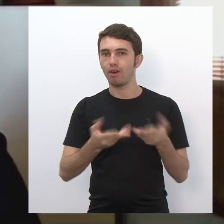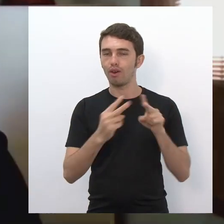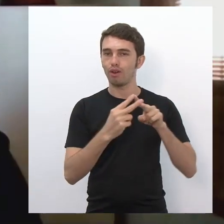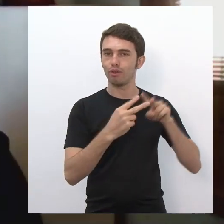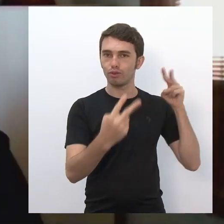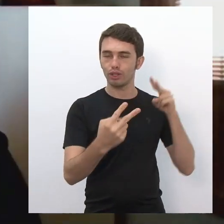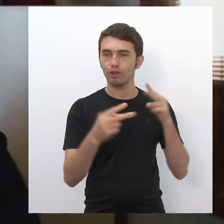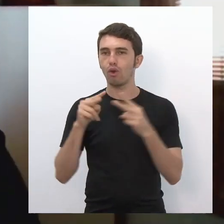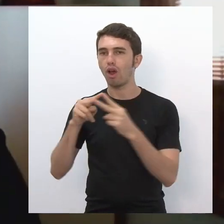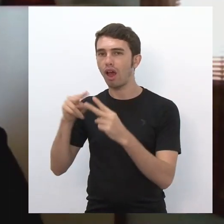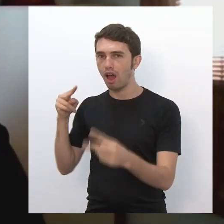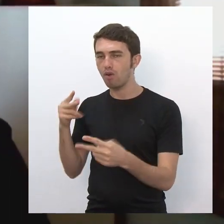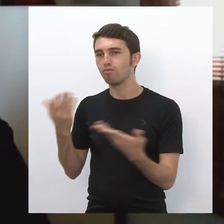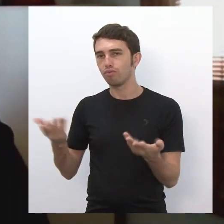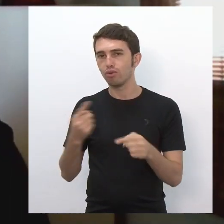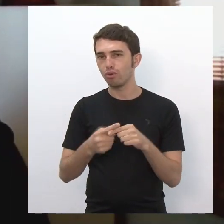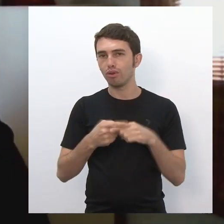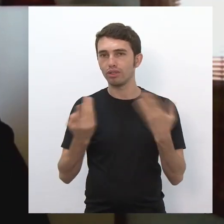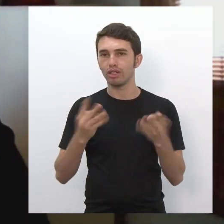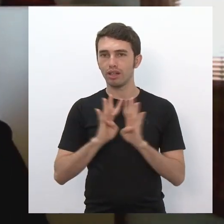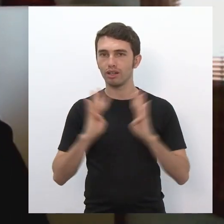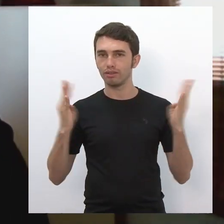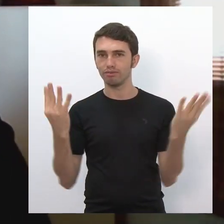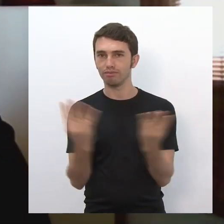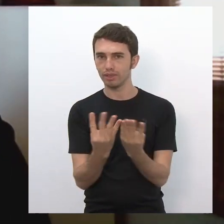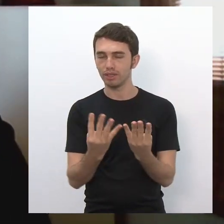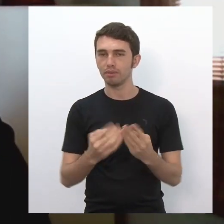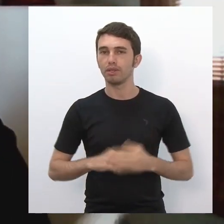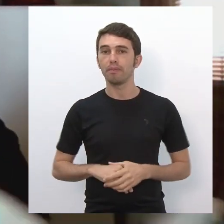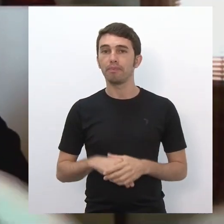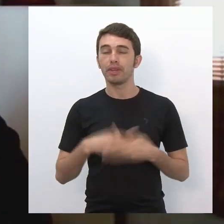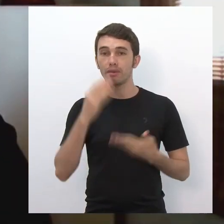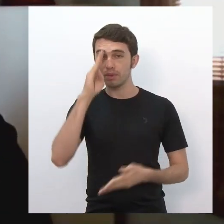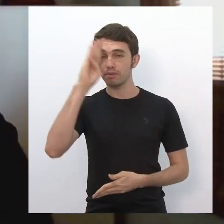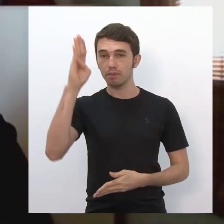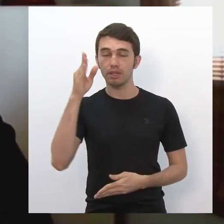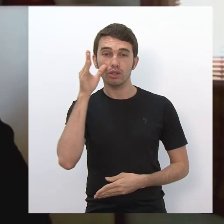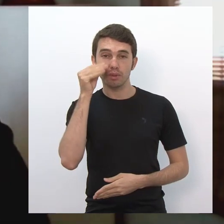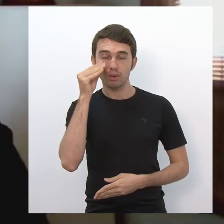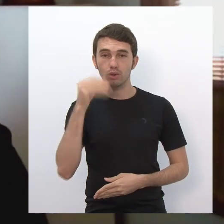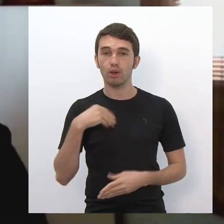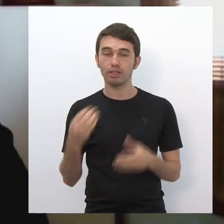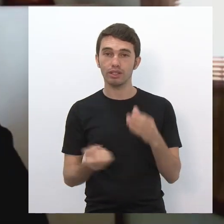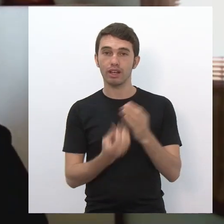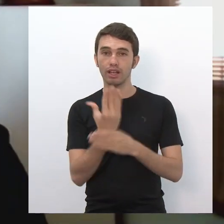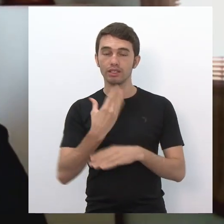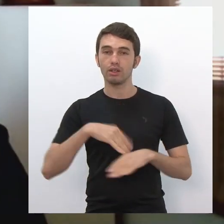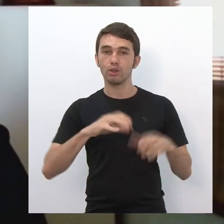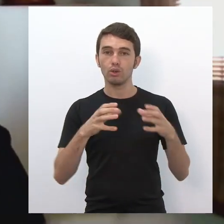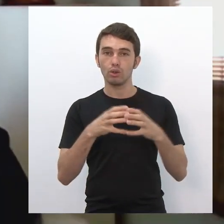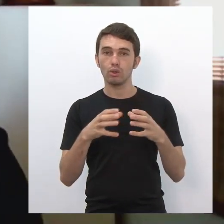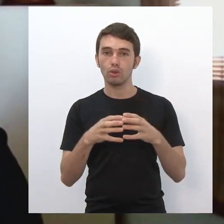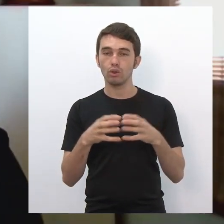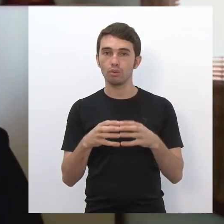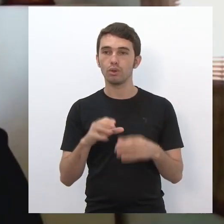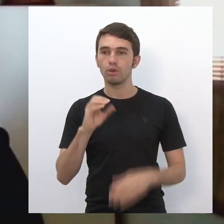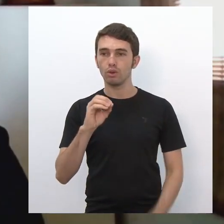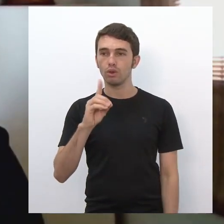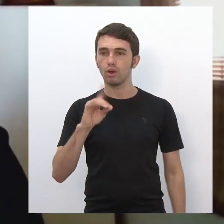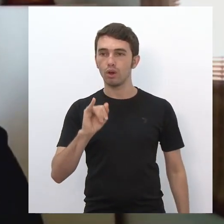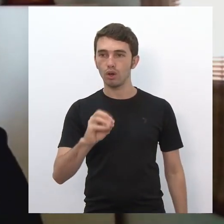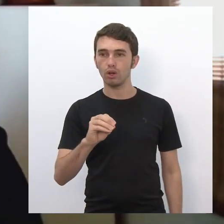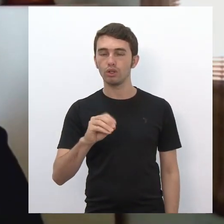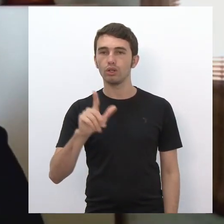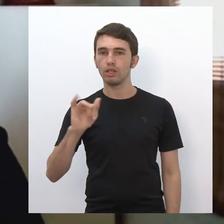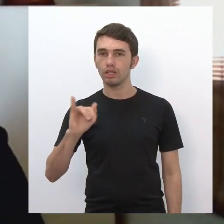que a gente está vivendo, e principalmente sobre a curiosa criação do Clube do Audiolivro, que acontece também